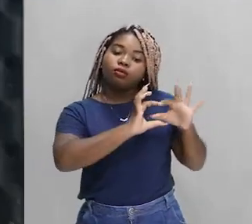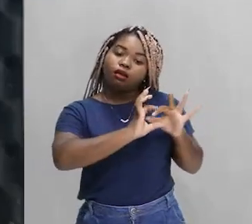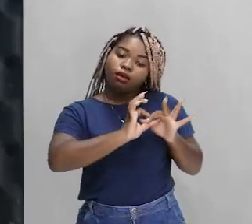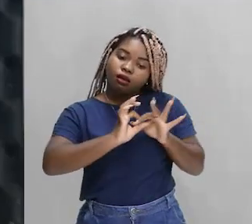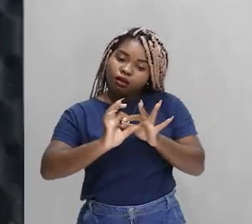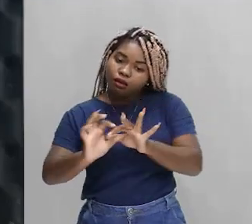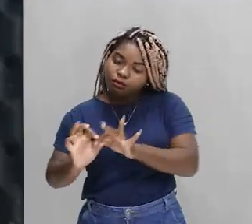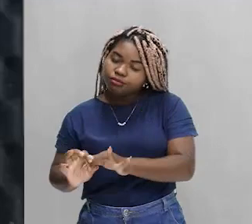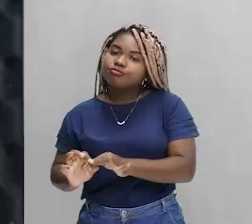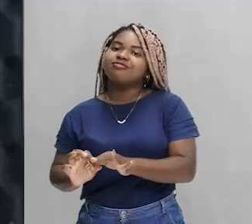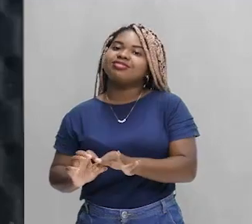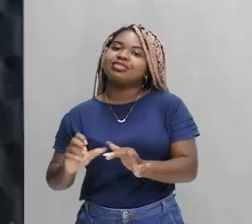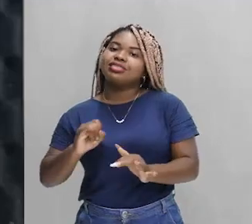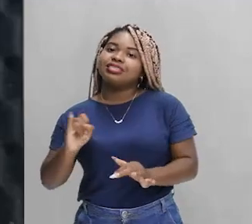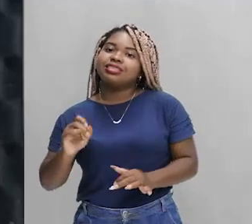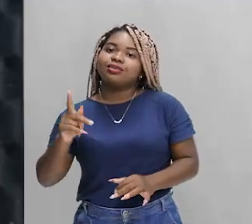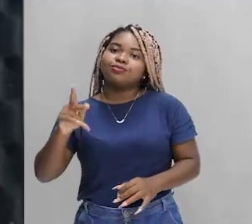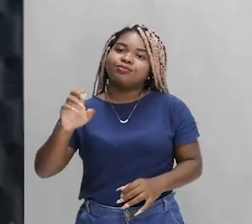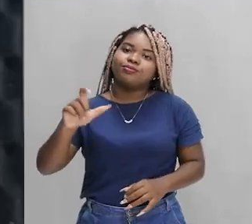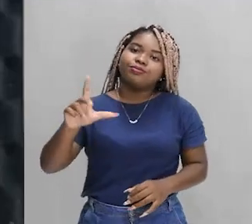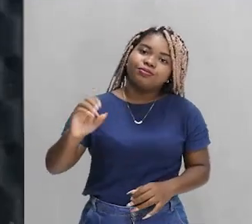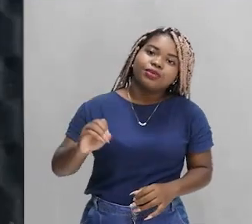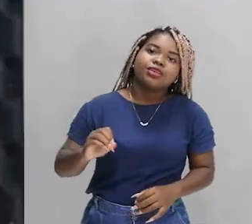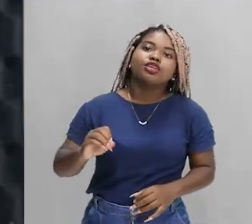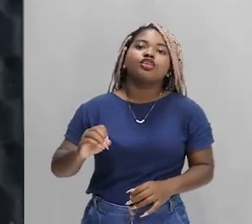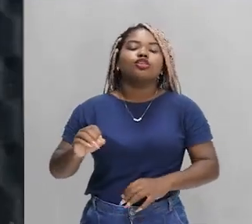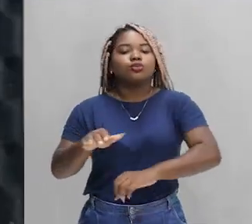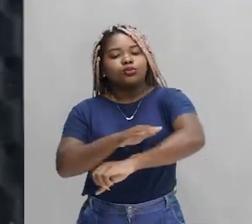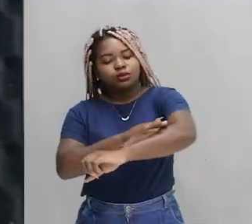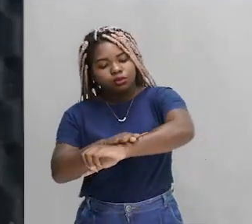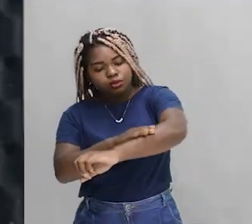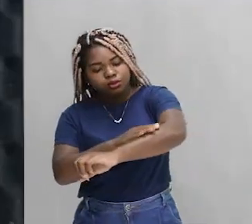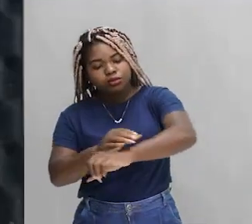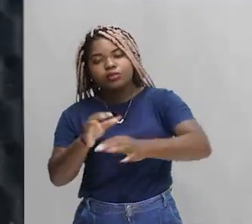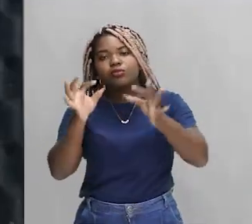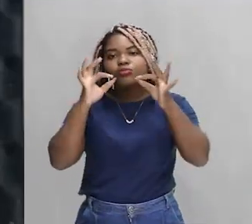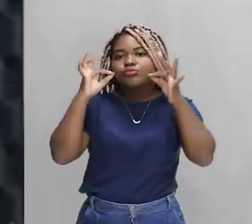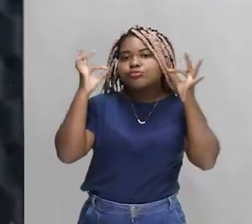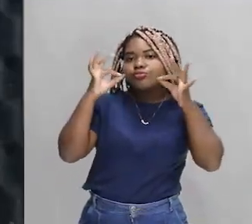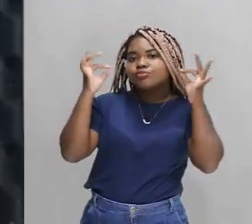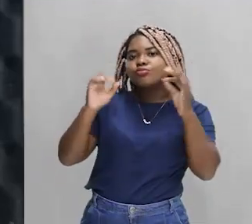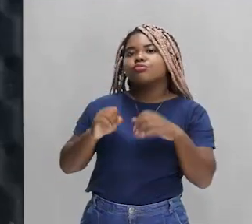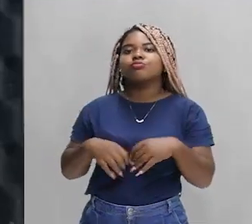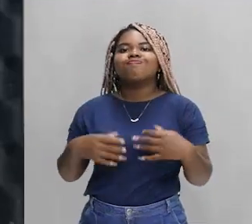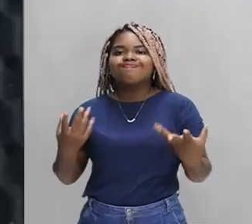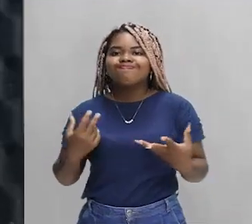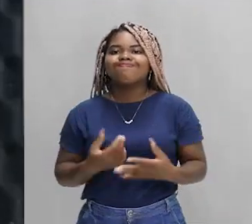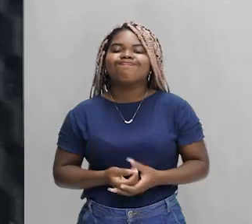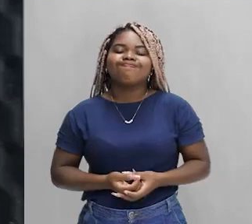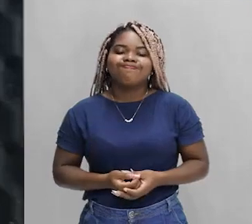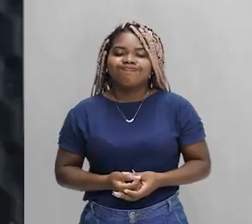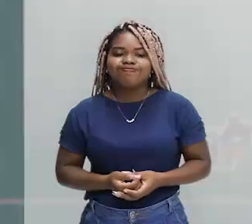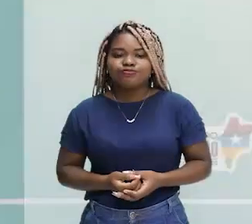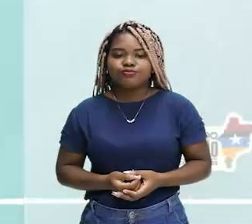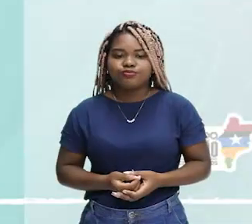do pelo, se é uma preposição, está apenas ali fazendo a ligação entre palavras, entre orações.